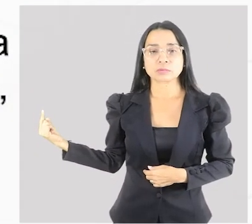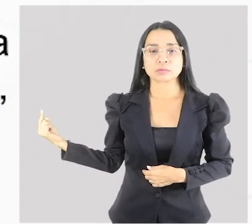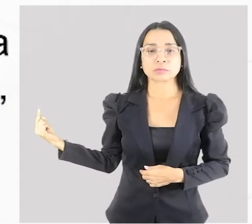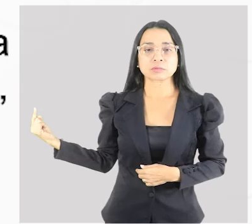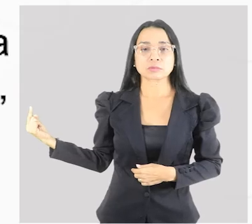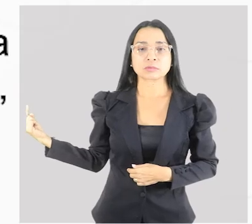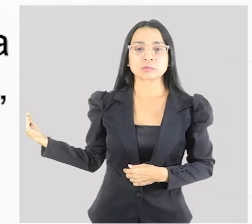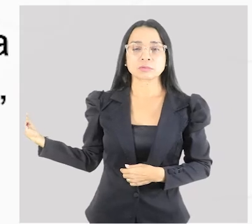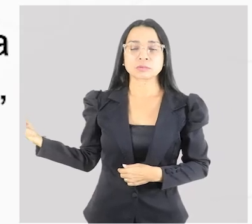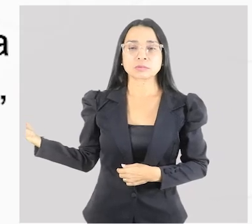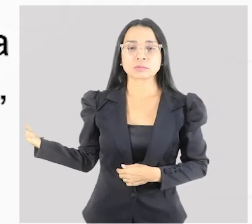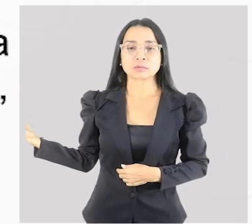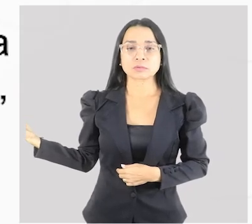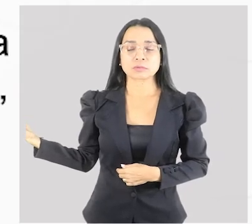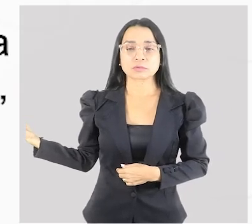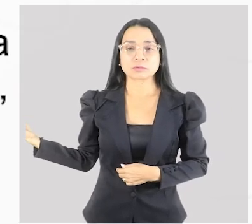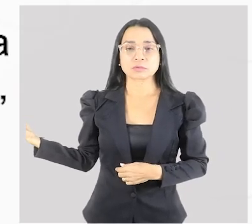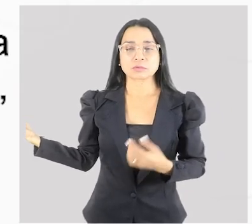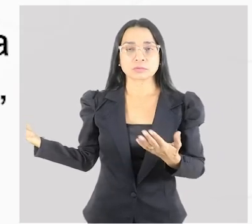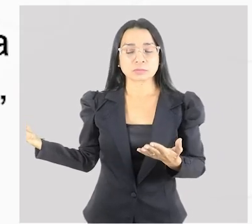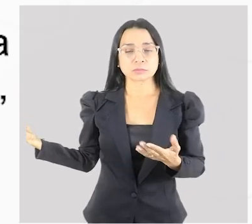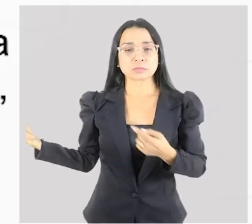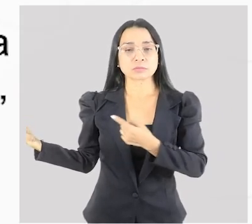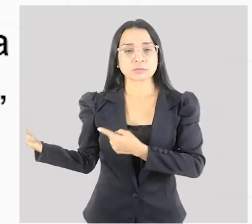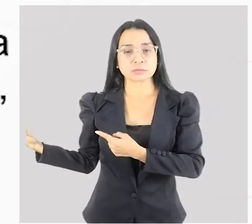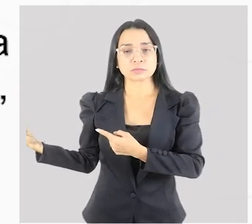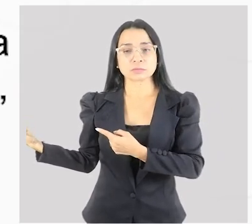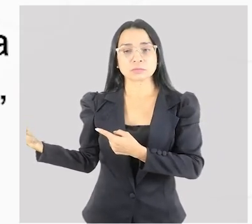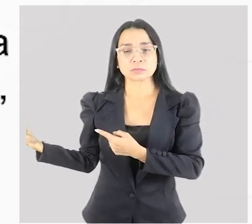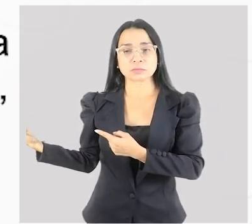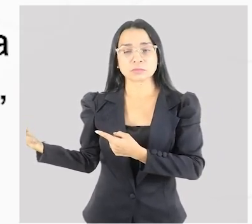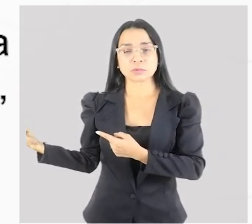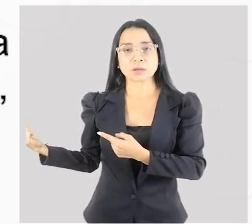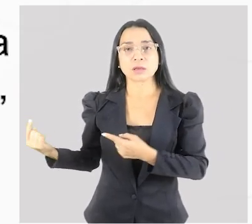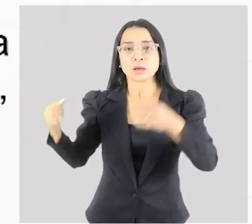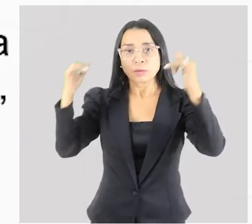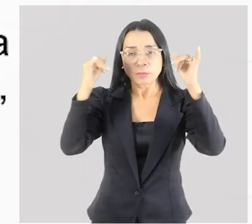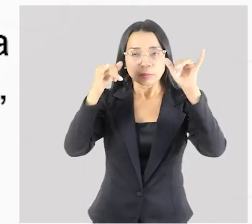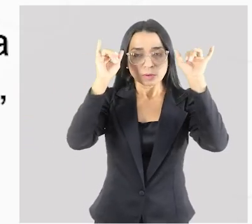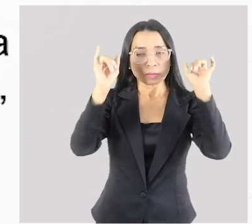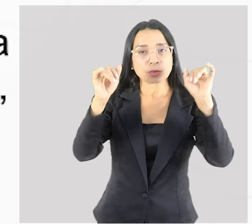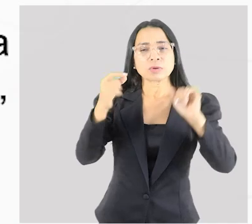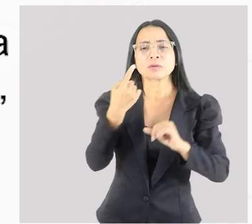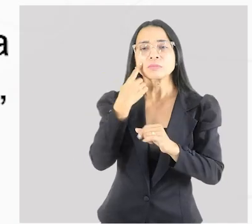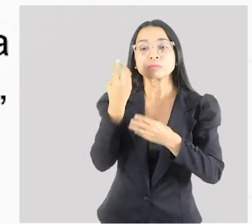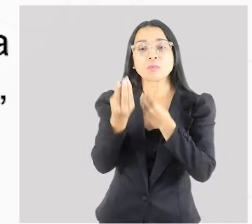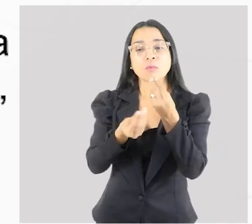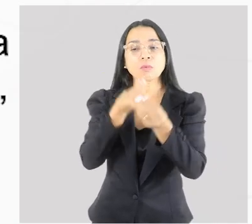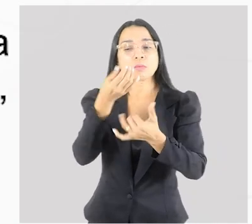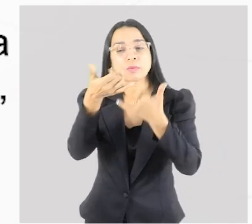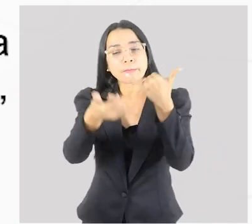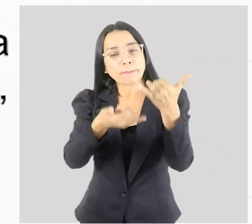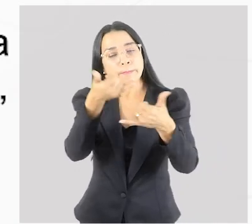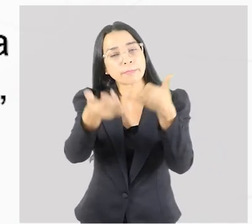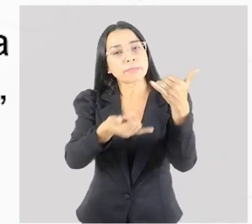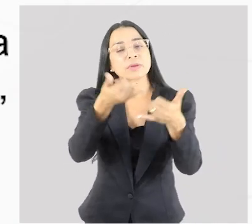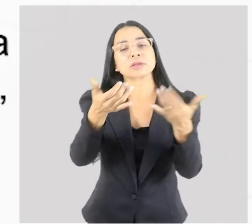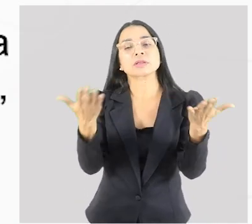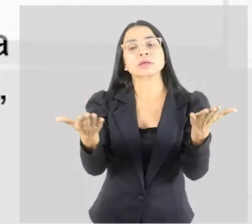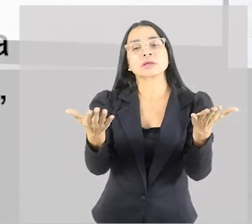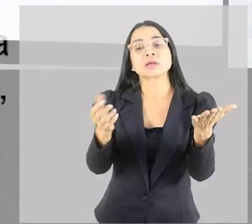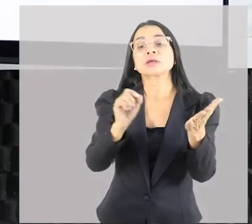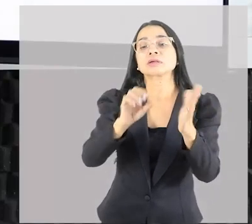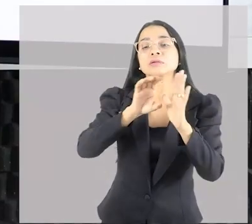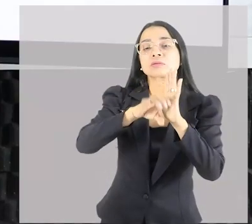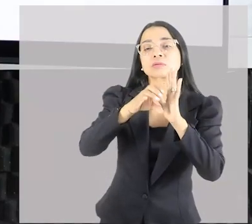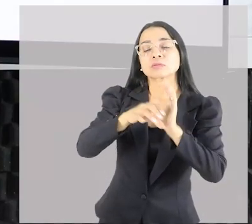musical, coreografia, representação e brincadeiras. O Bumba Meu Boi é considerado uma brincadeira. É isso que dá ao